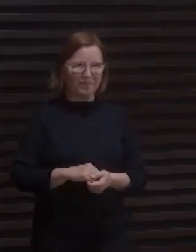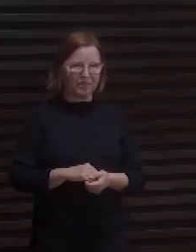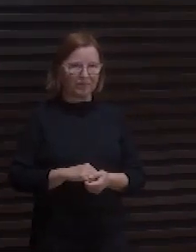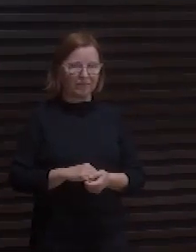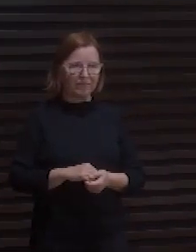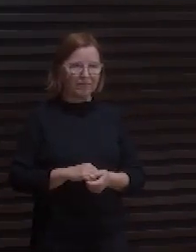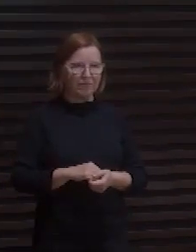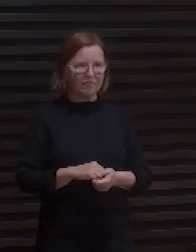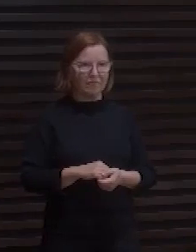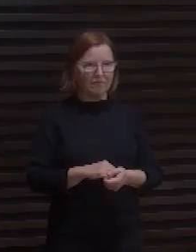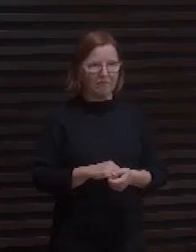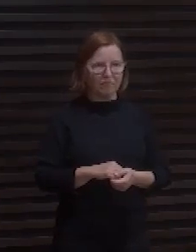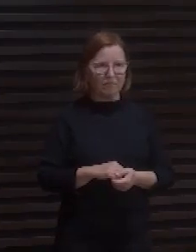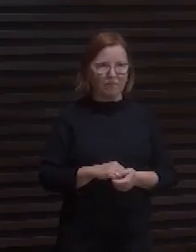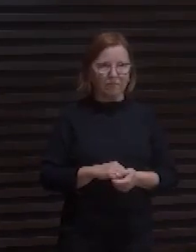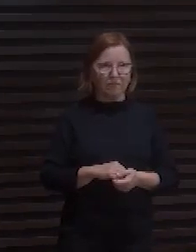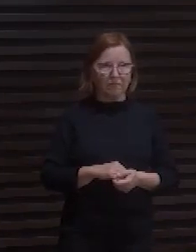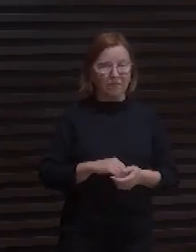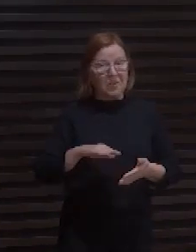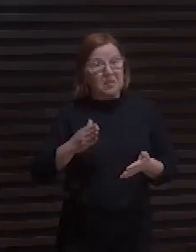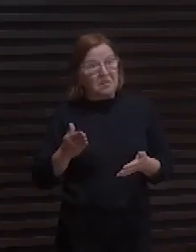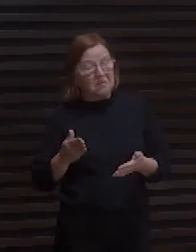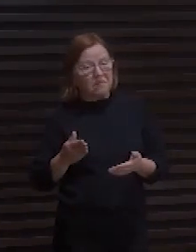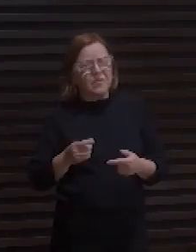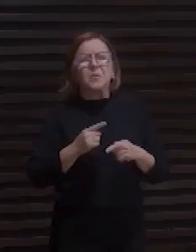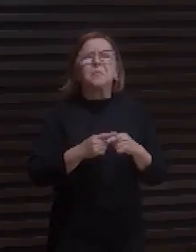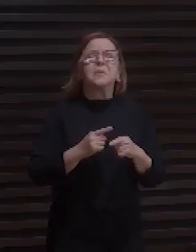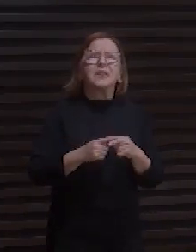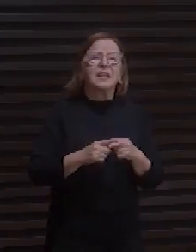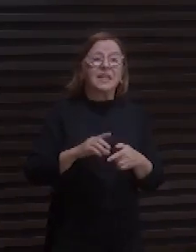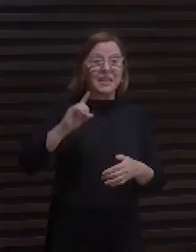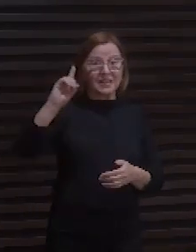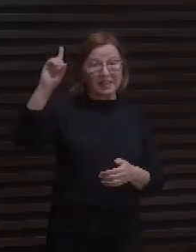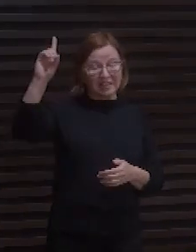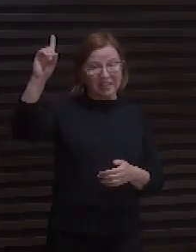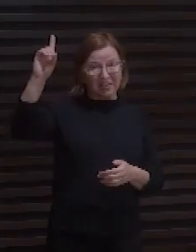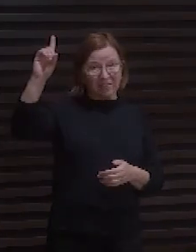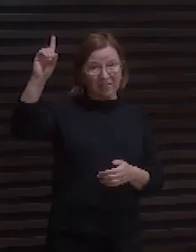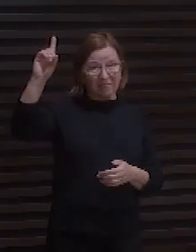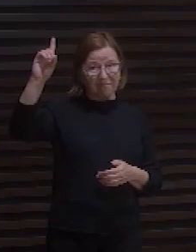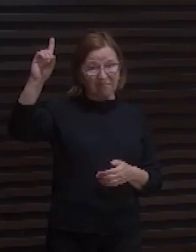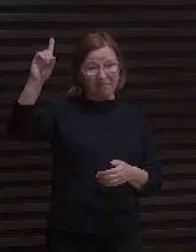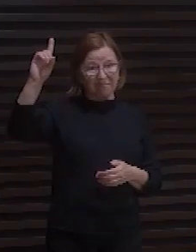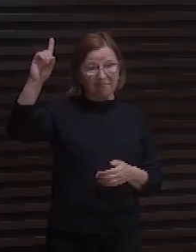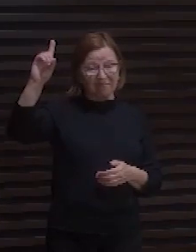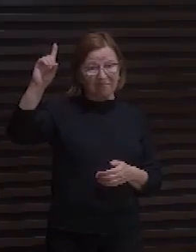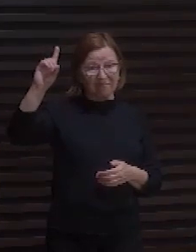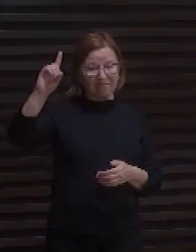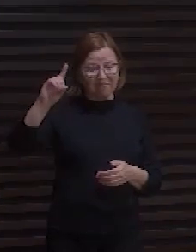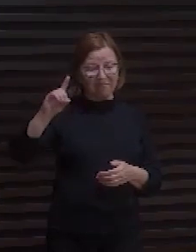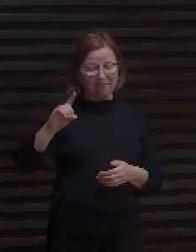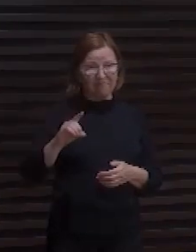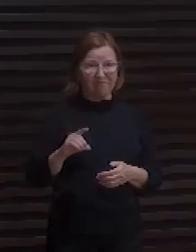Senão, por qual razão Ele nos teria deixado